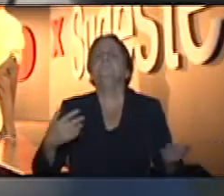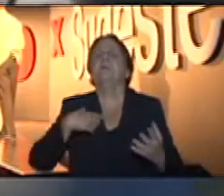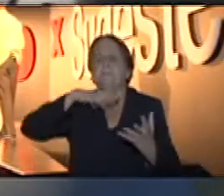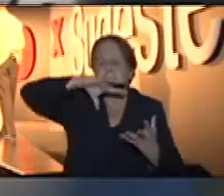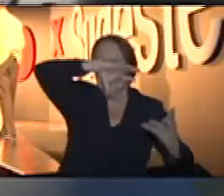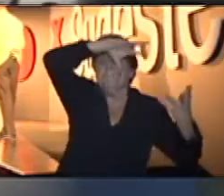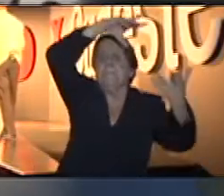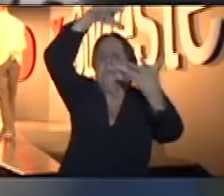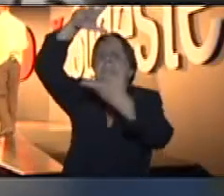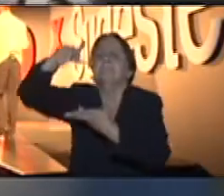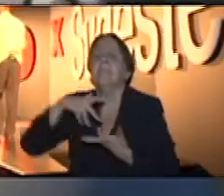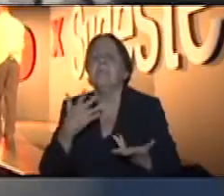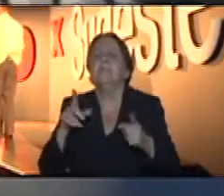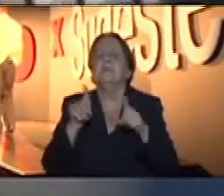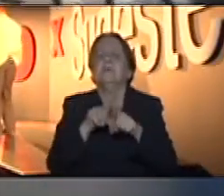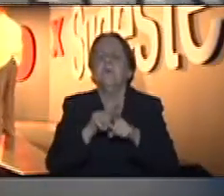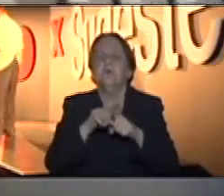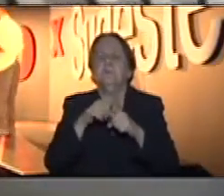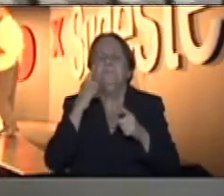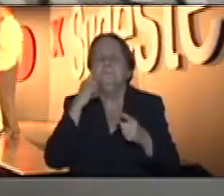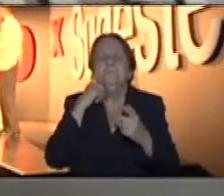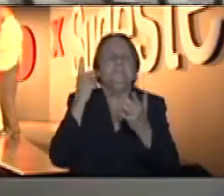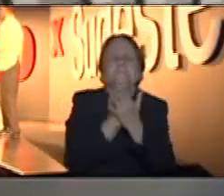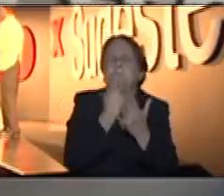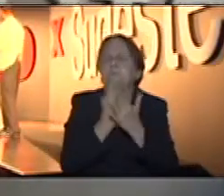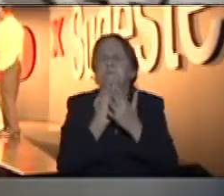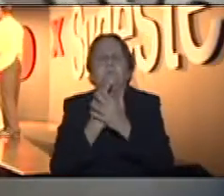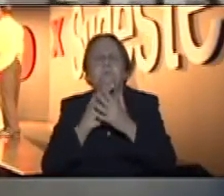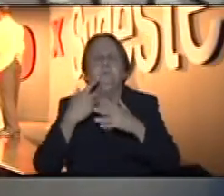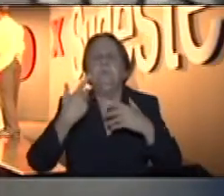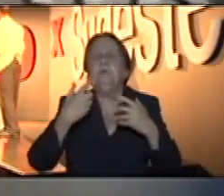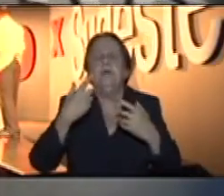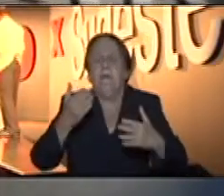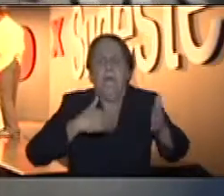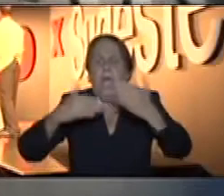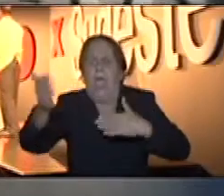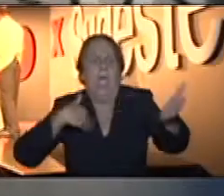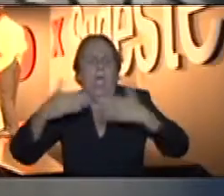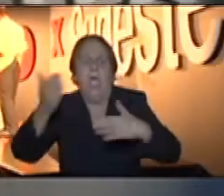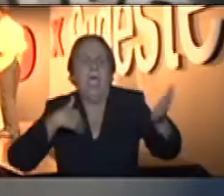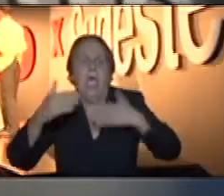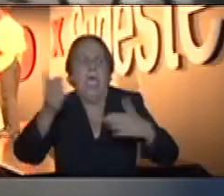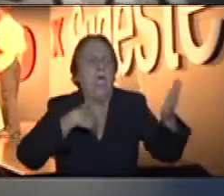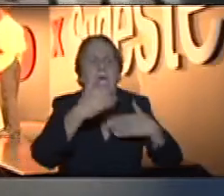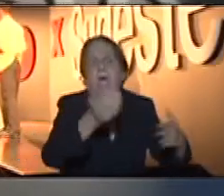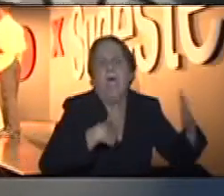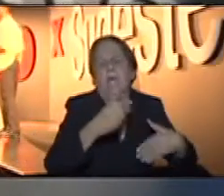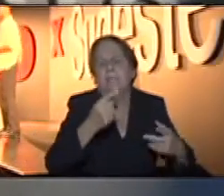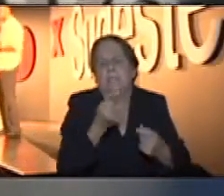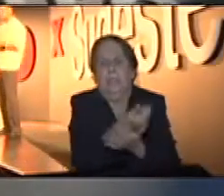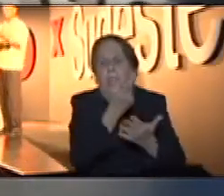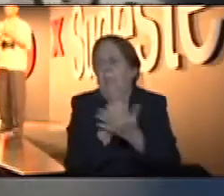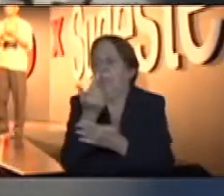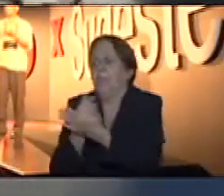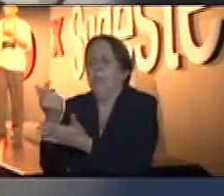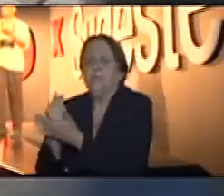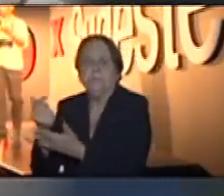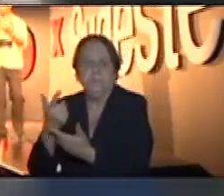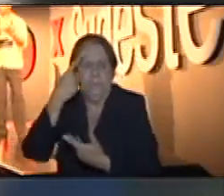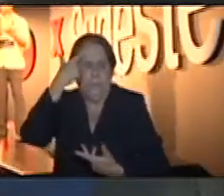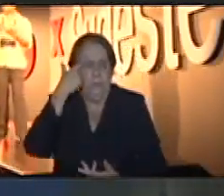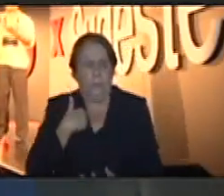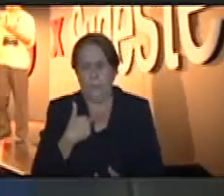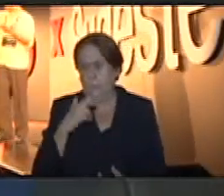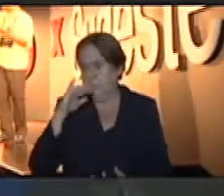planeta que de forma desordenada faz a o consumo não consciente consumo da riqueza